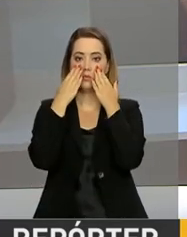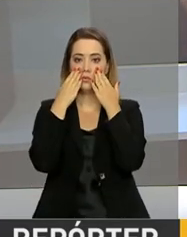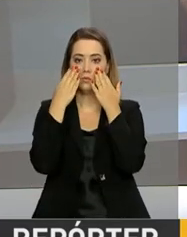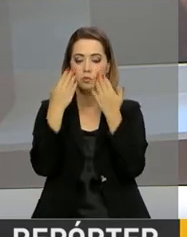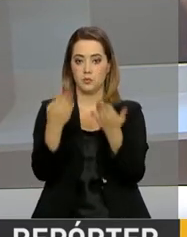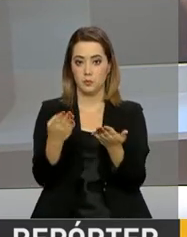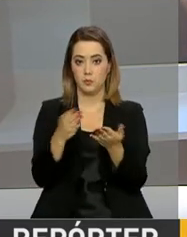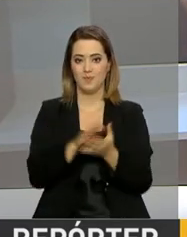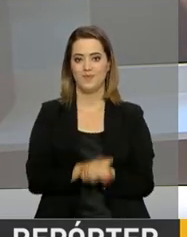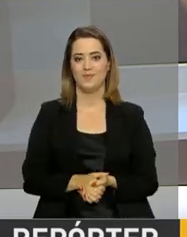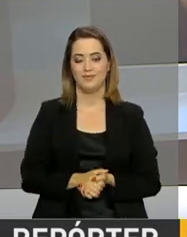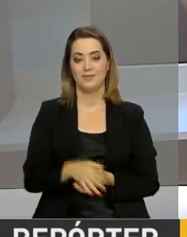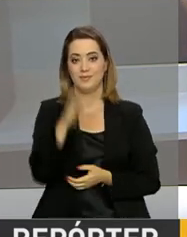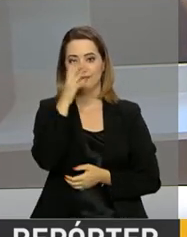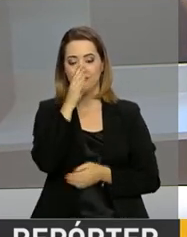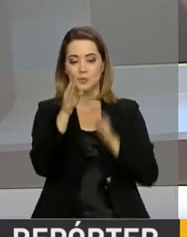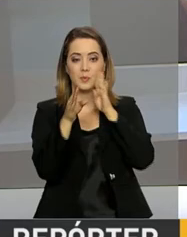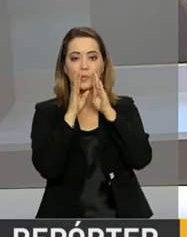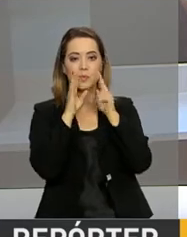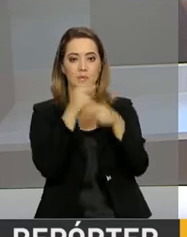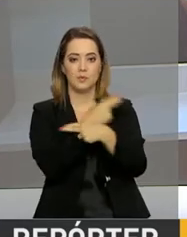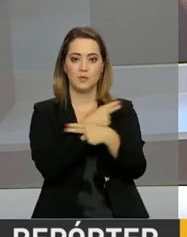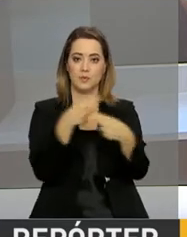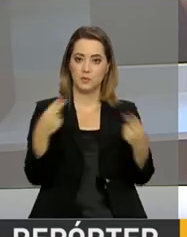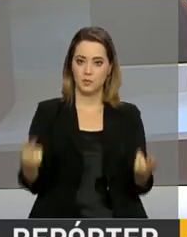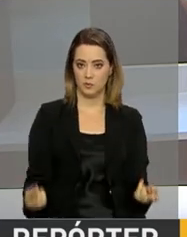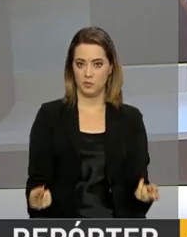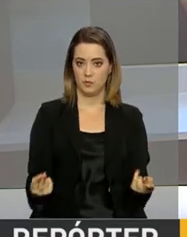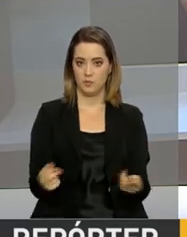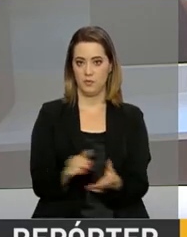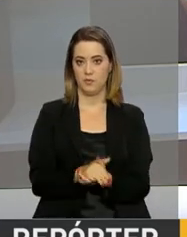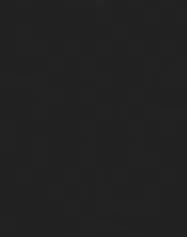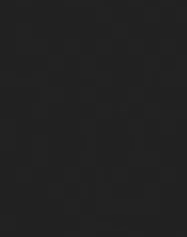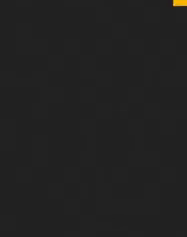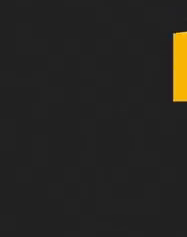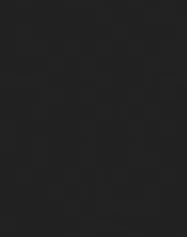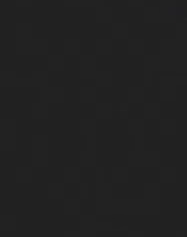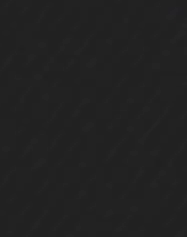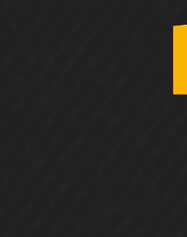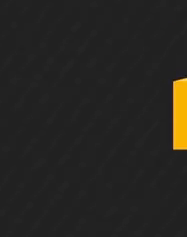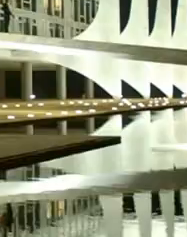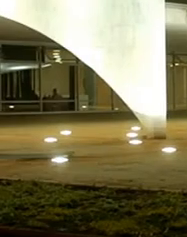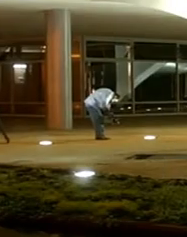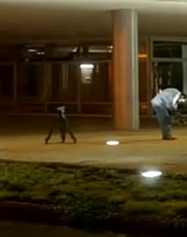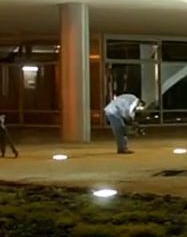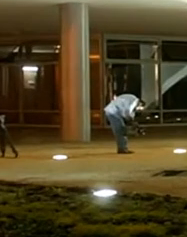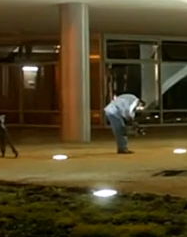próxima edição. Acompanhe também as novidades pelas nossas redes sociais.